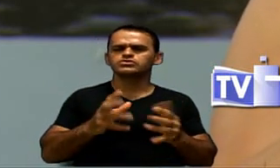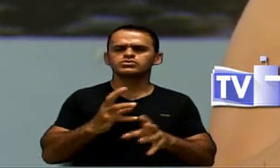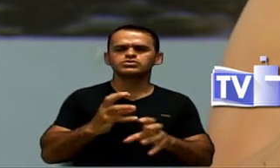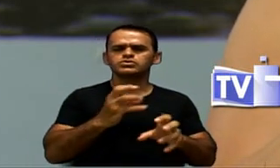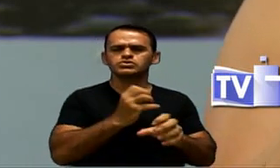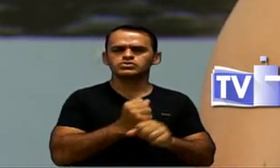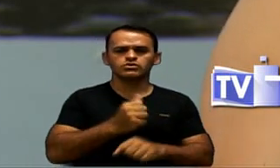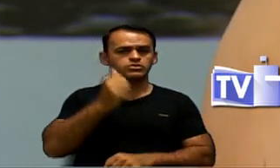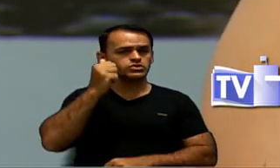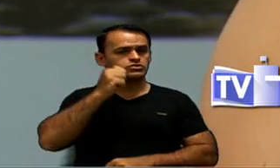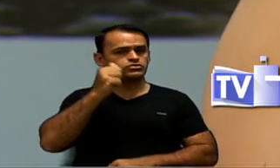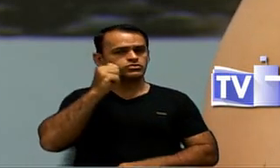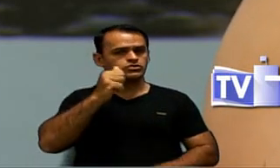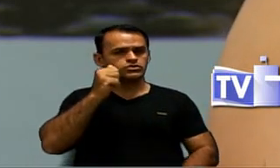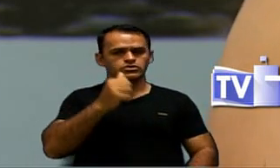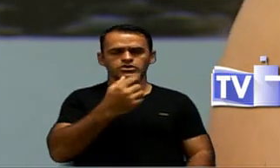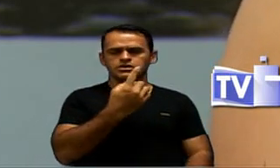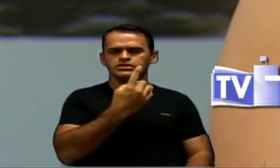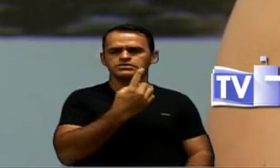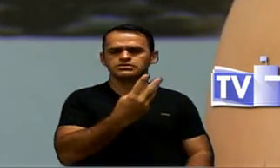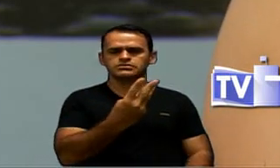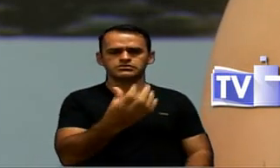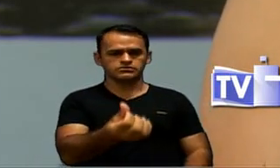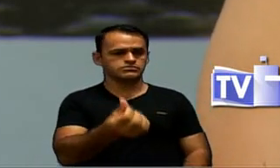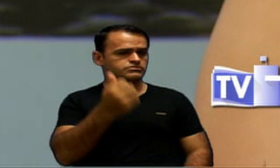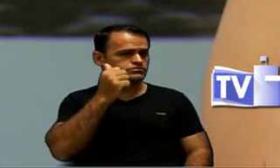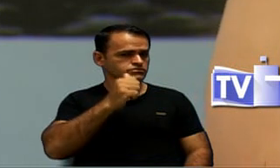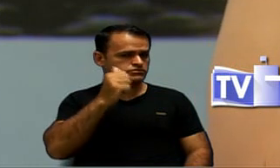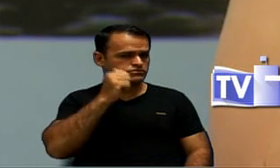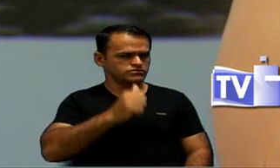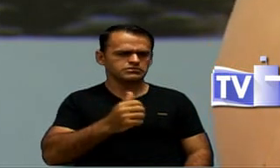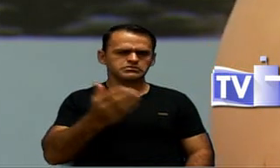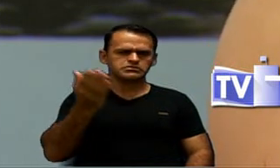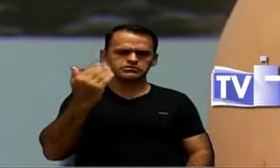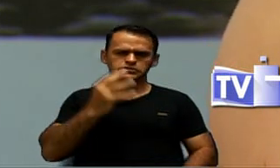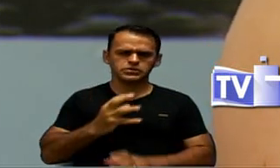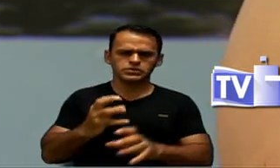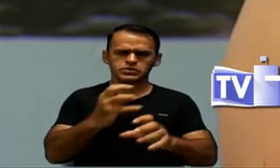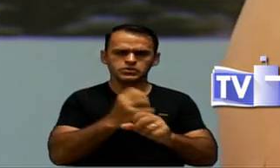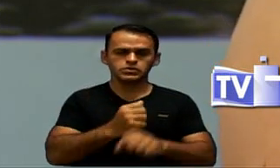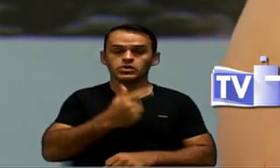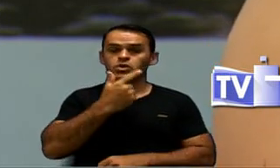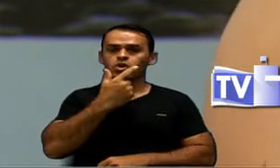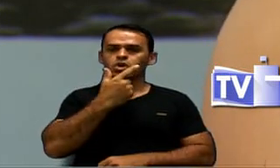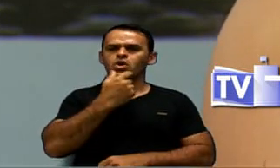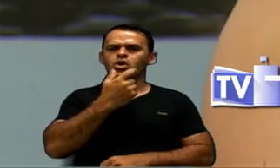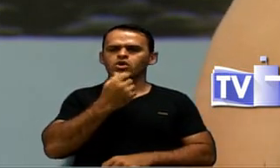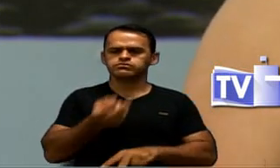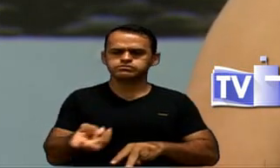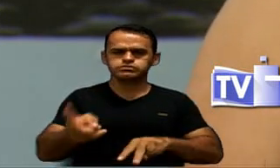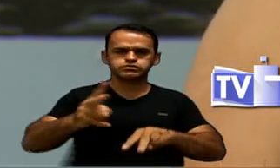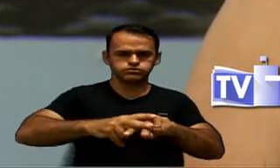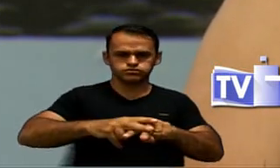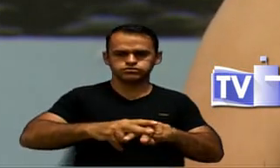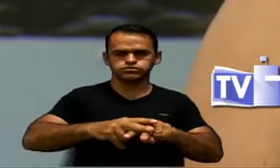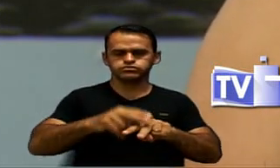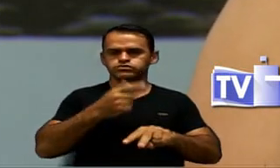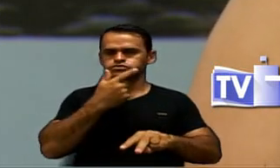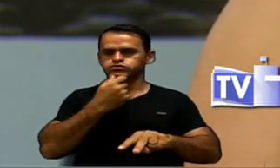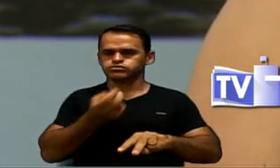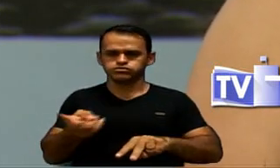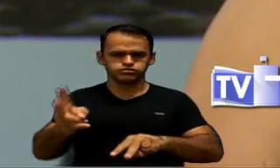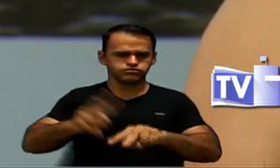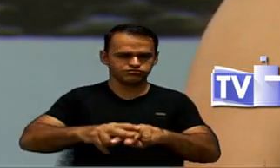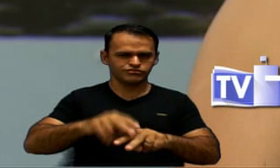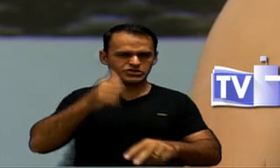176 mulheres que estavam cadastradas. E a última vez que eu contei dos homens que foram presos, porque eles apertaram lá o